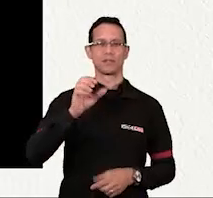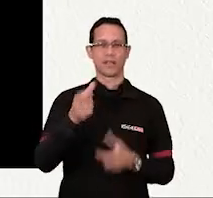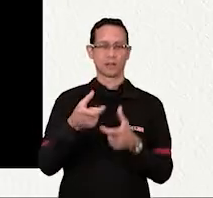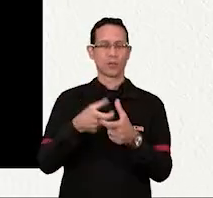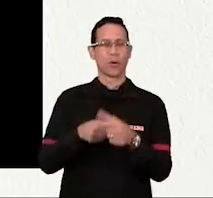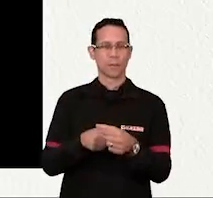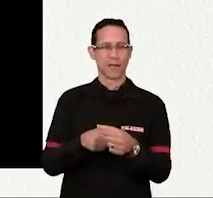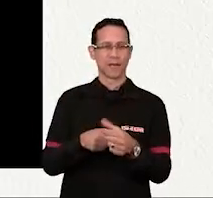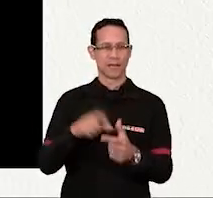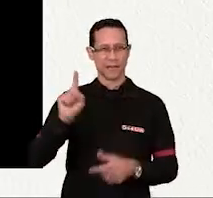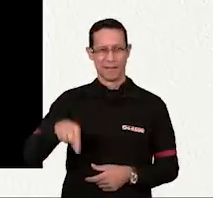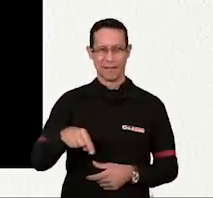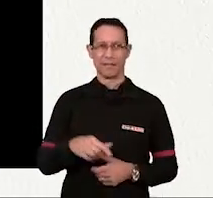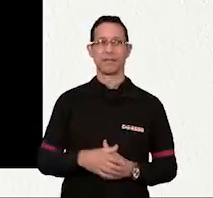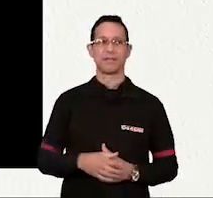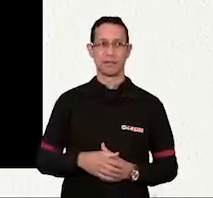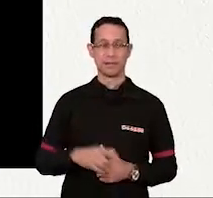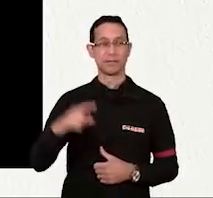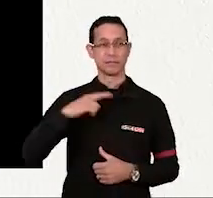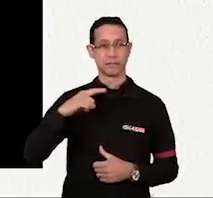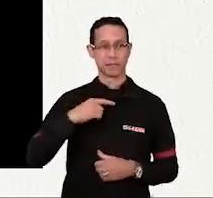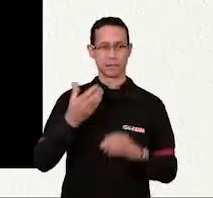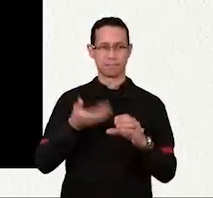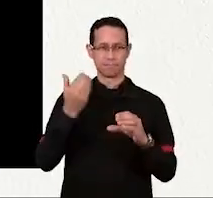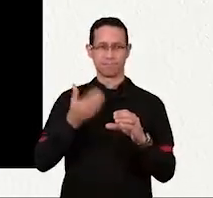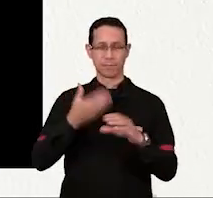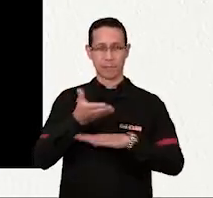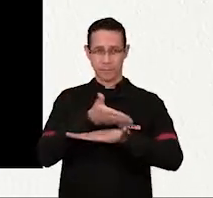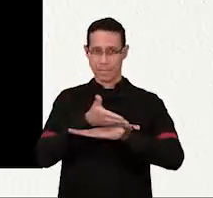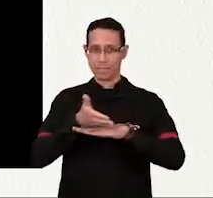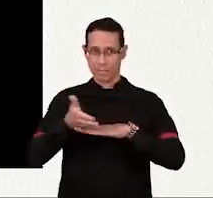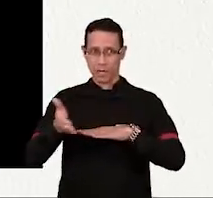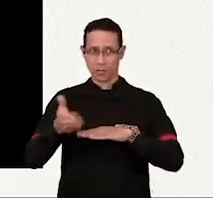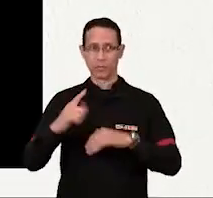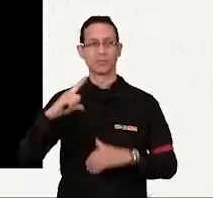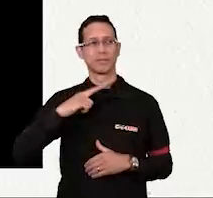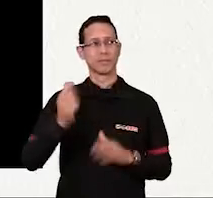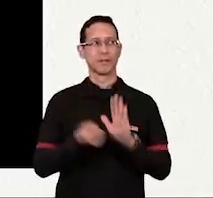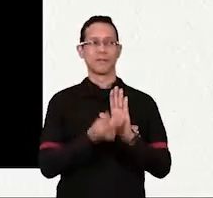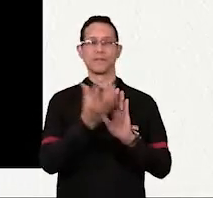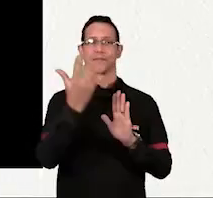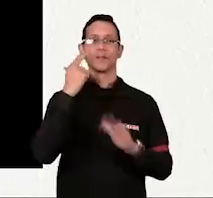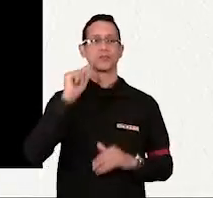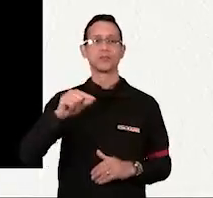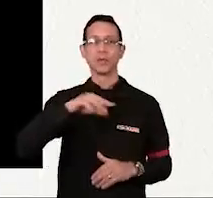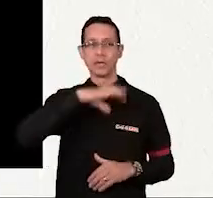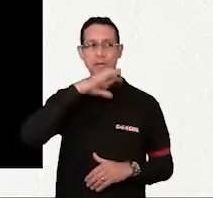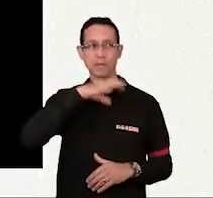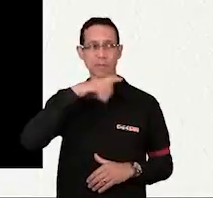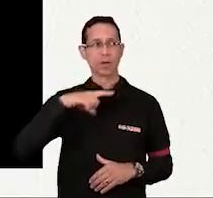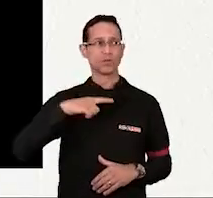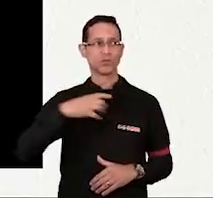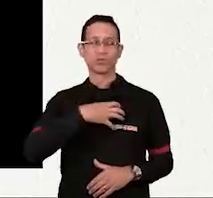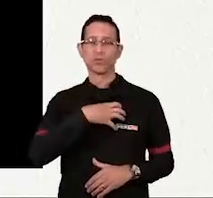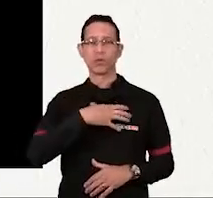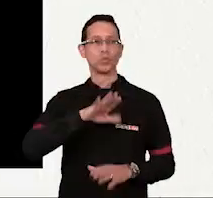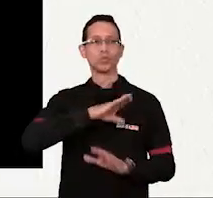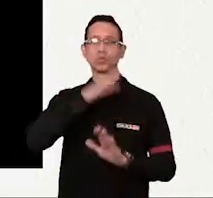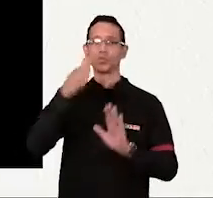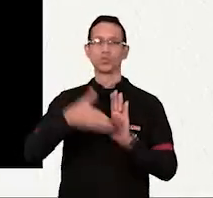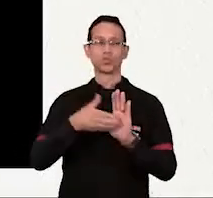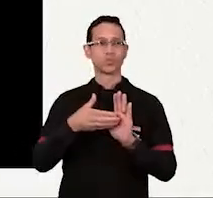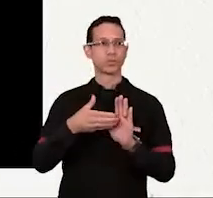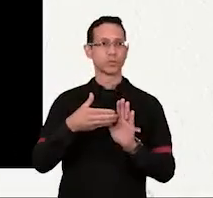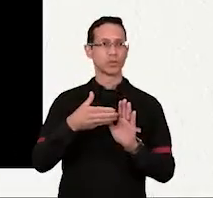a gente pode chamar. Então, sobe um material esbranquiçado, muitas vezes o animal fica com toda a face,